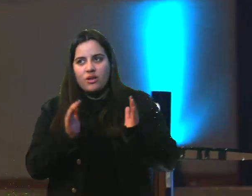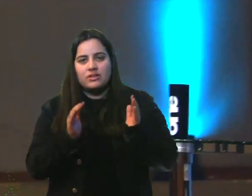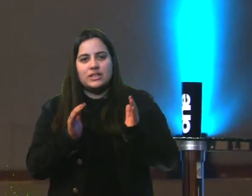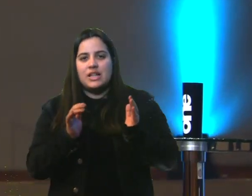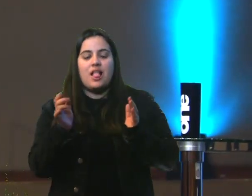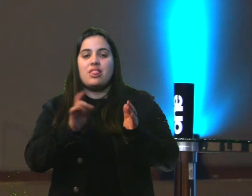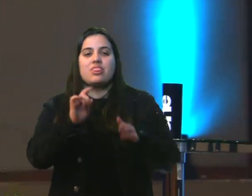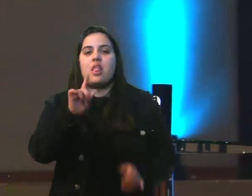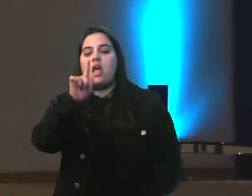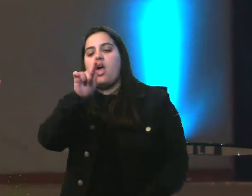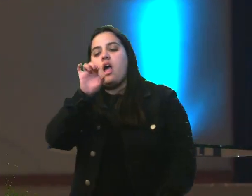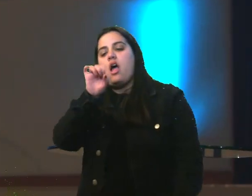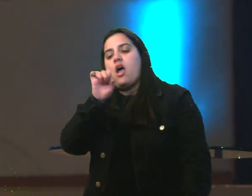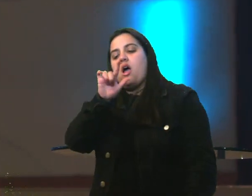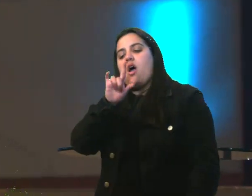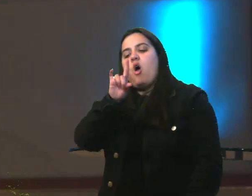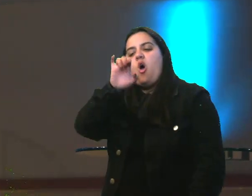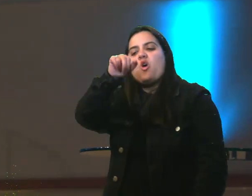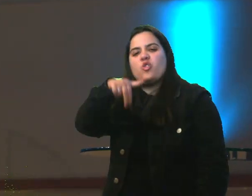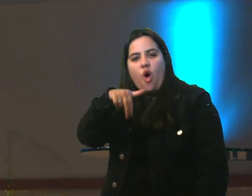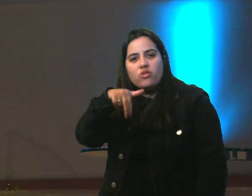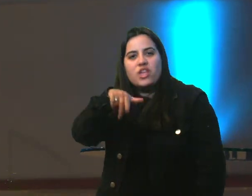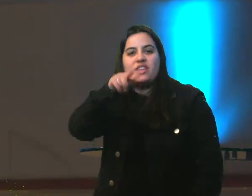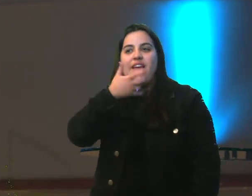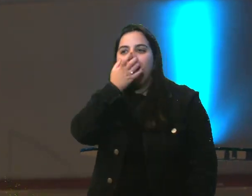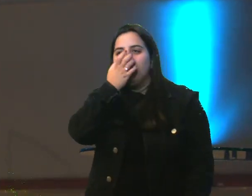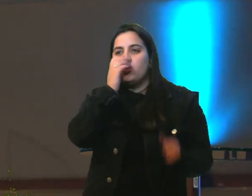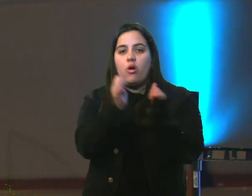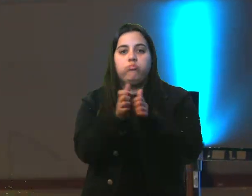Não, um golden retriever.